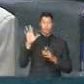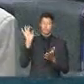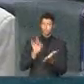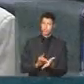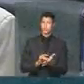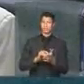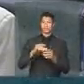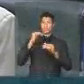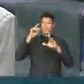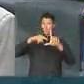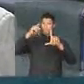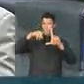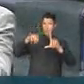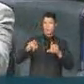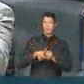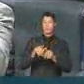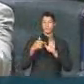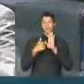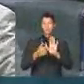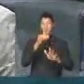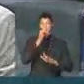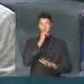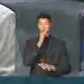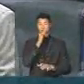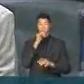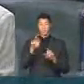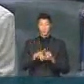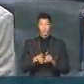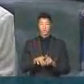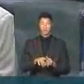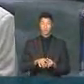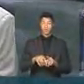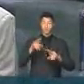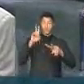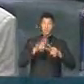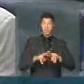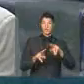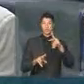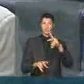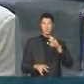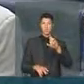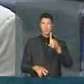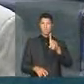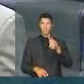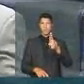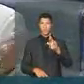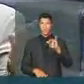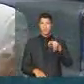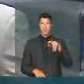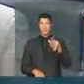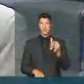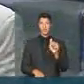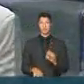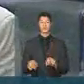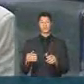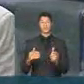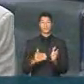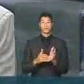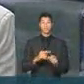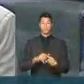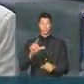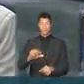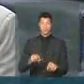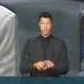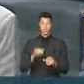fatos dos dados e cita como exemplo o presídio de Pedrinhas que foi até pouco tempo atrás